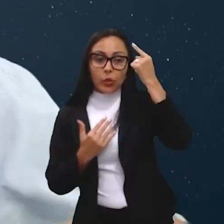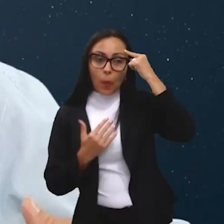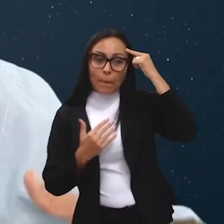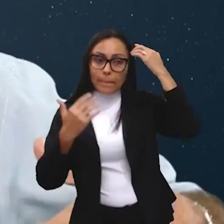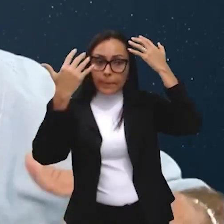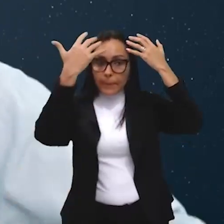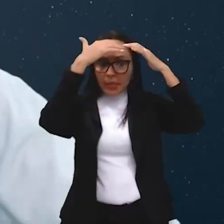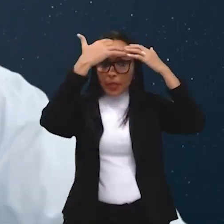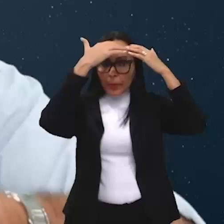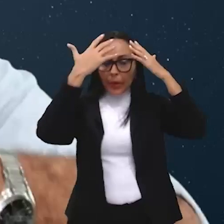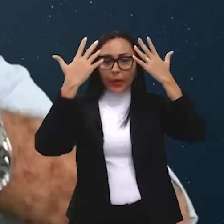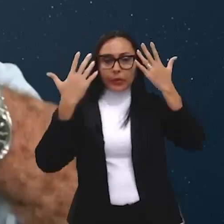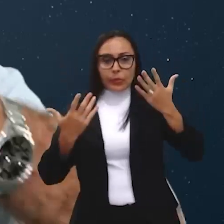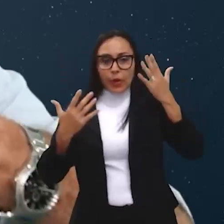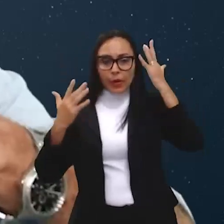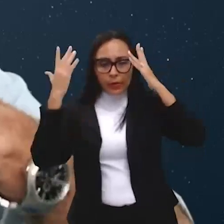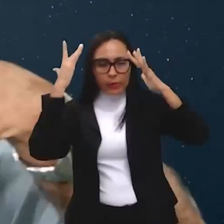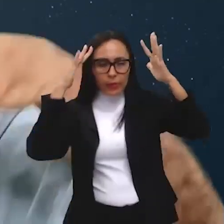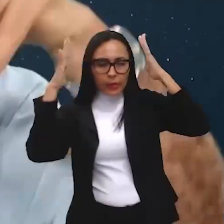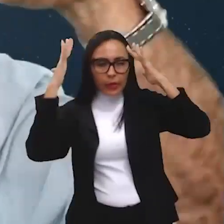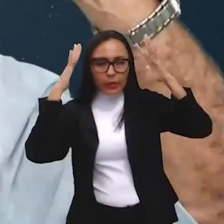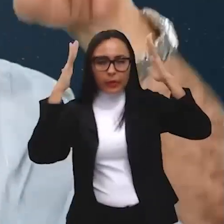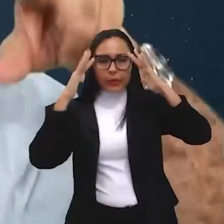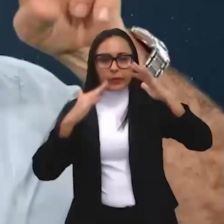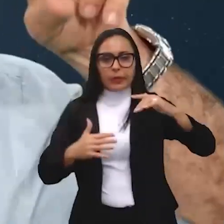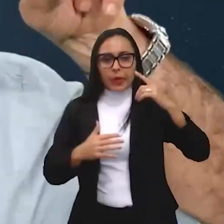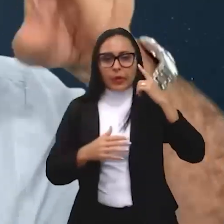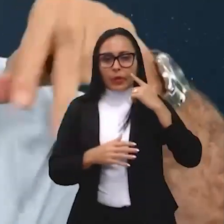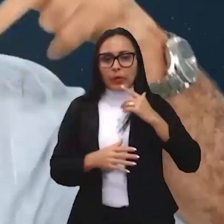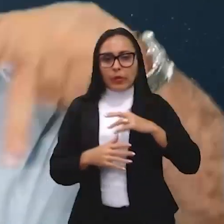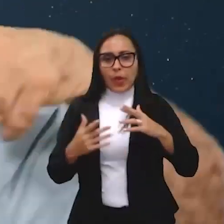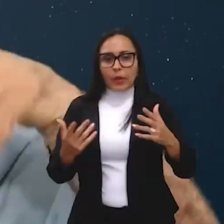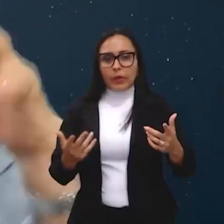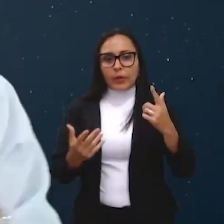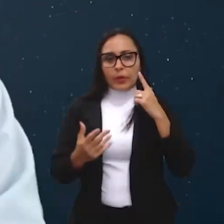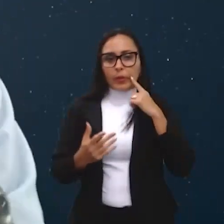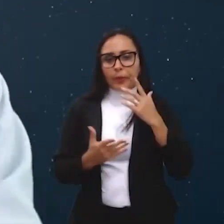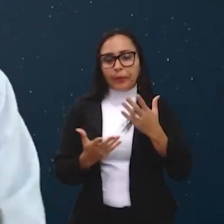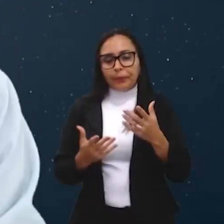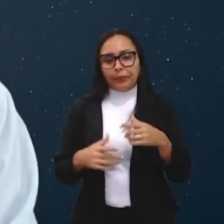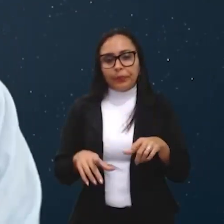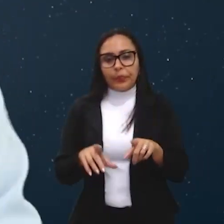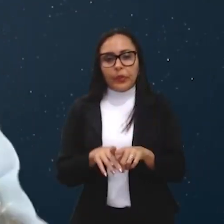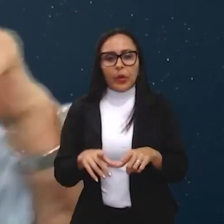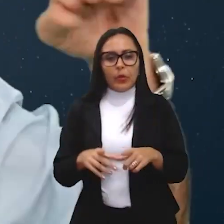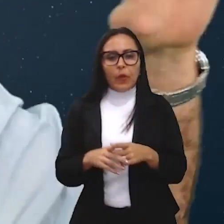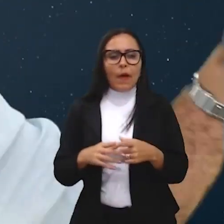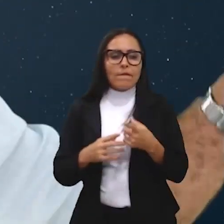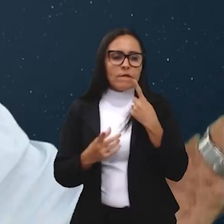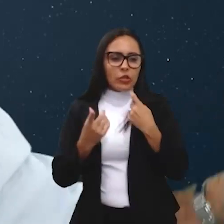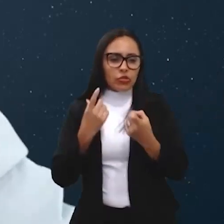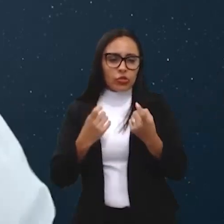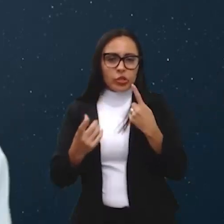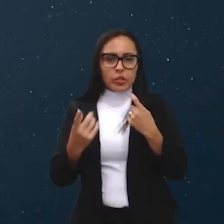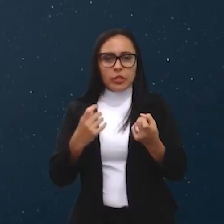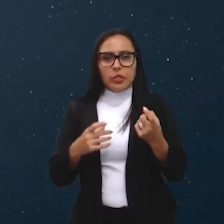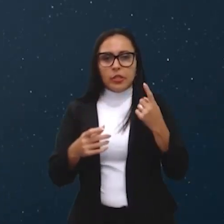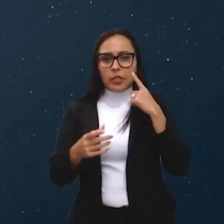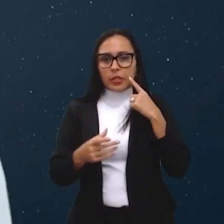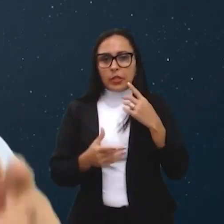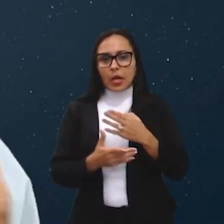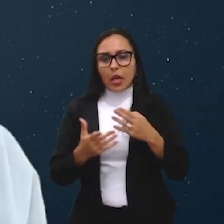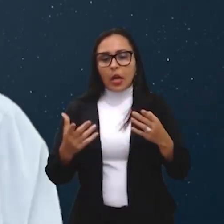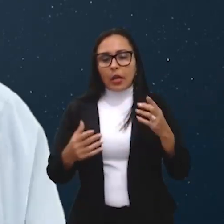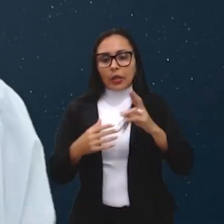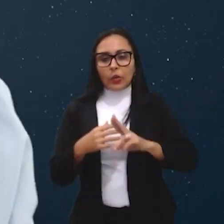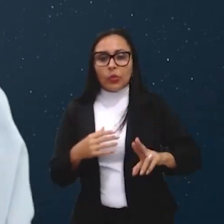que estava na chamada crista da onda, que também é uma gíria nossa aqui que já está fora de uso, né?